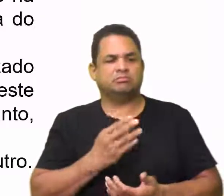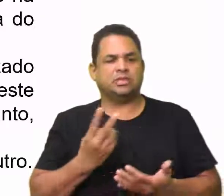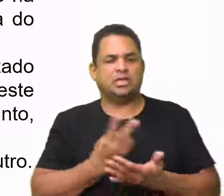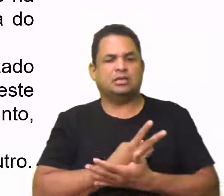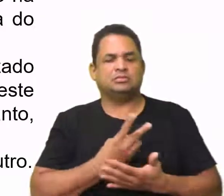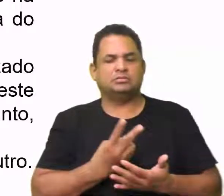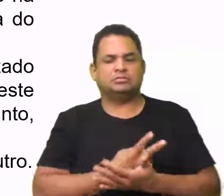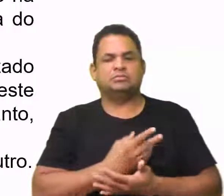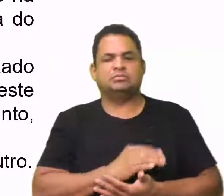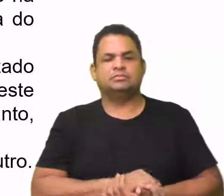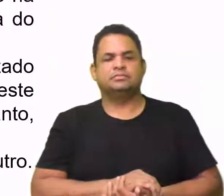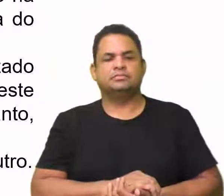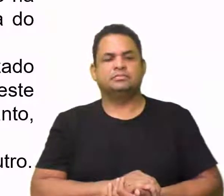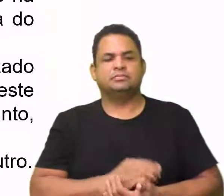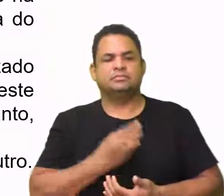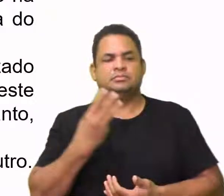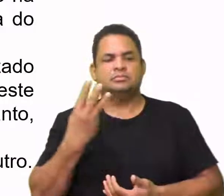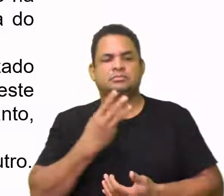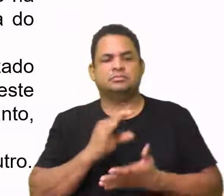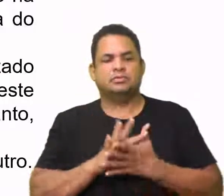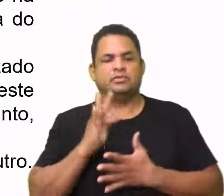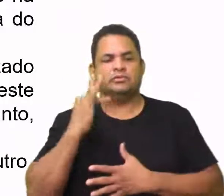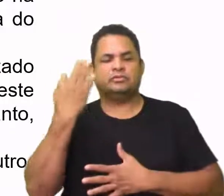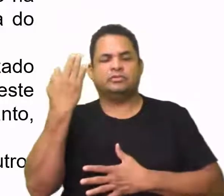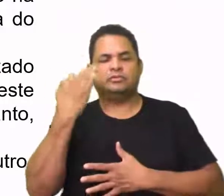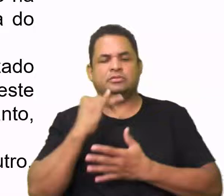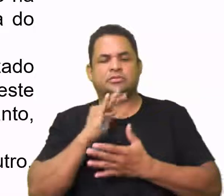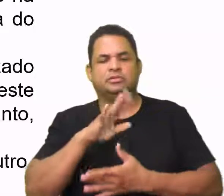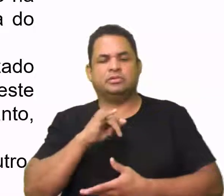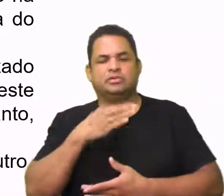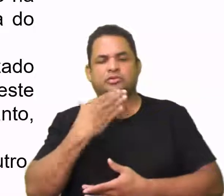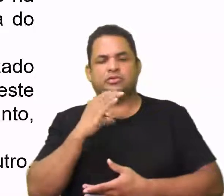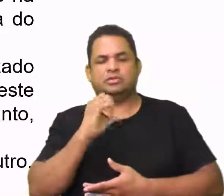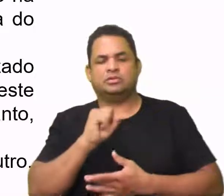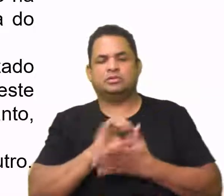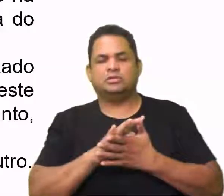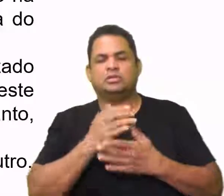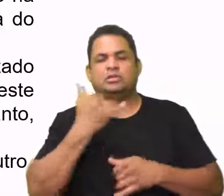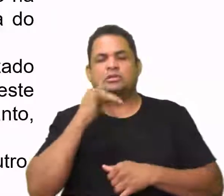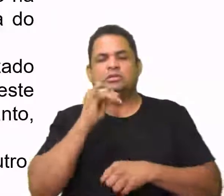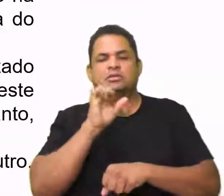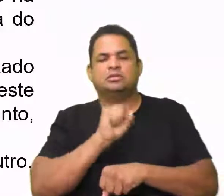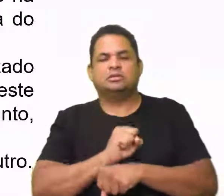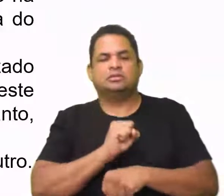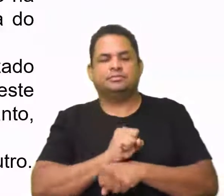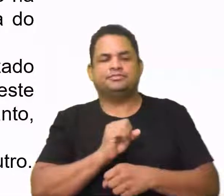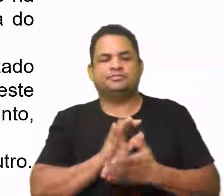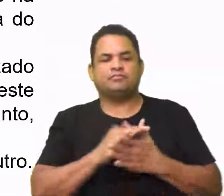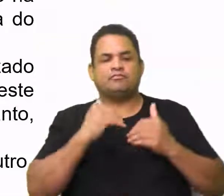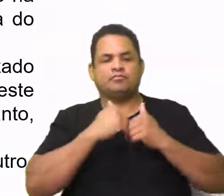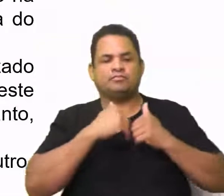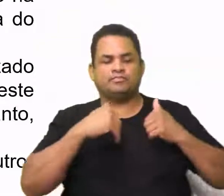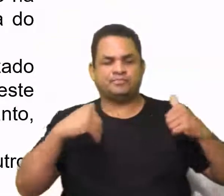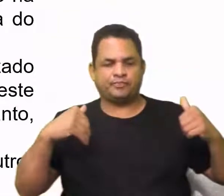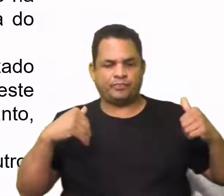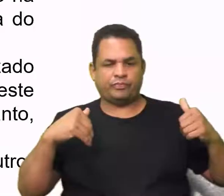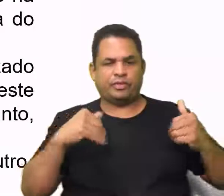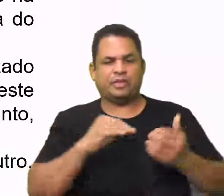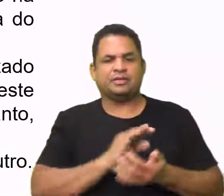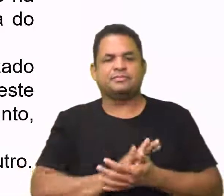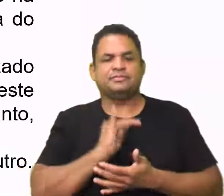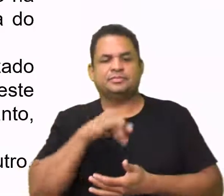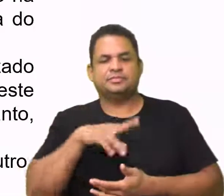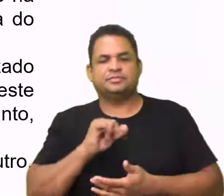Vamos cortar aqui. A terceira, o fenômeno da indução eletrostática consiste na separação de cargas